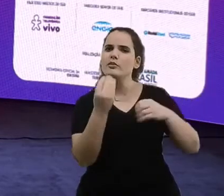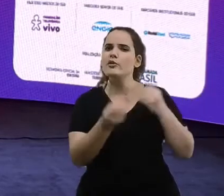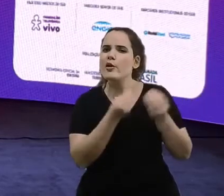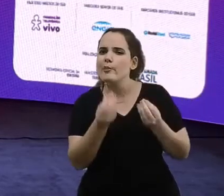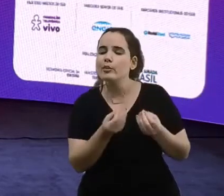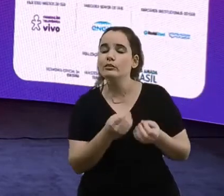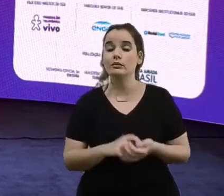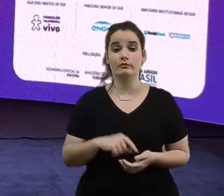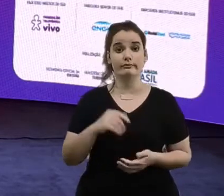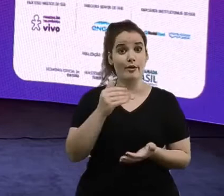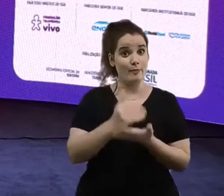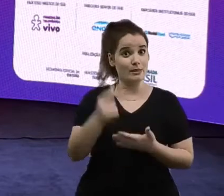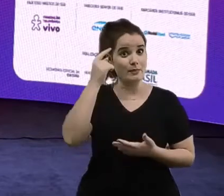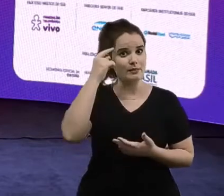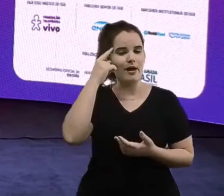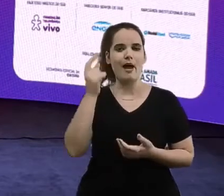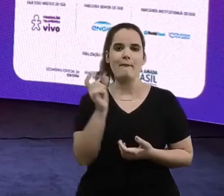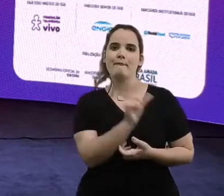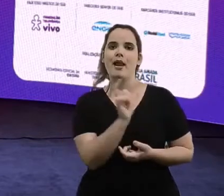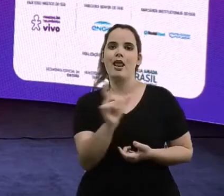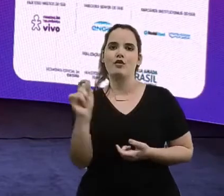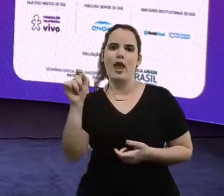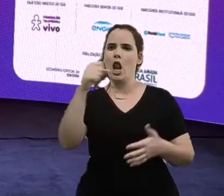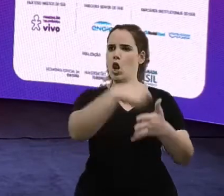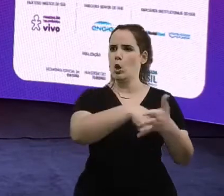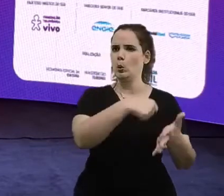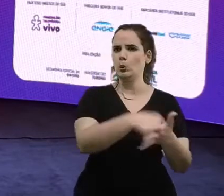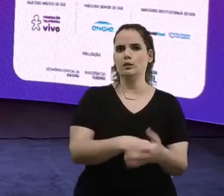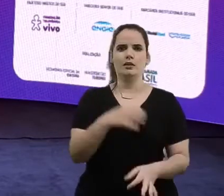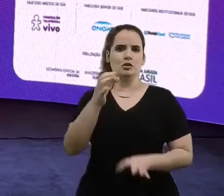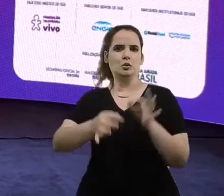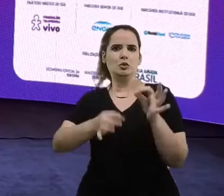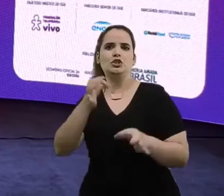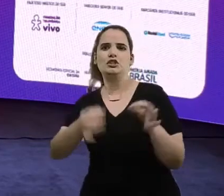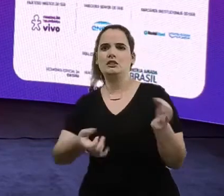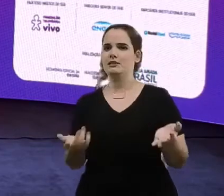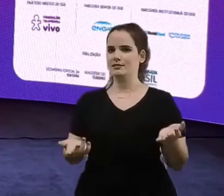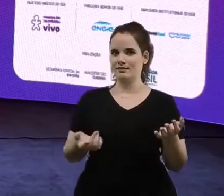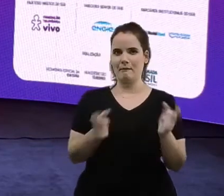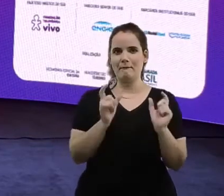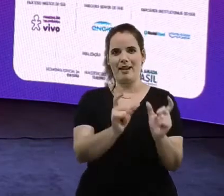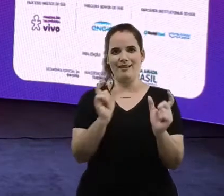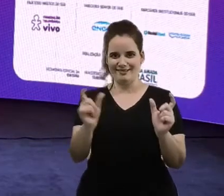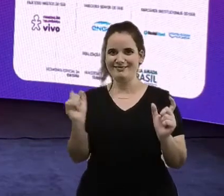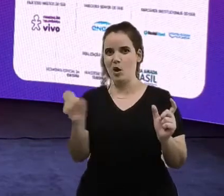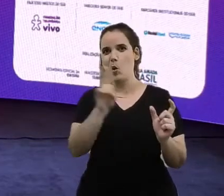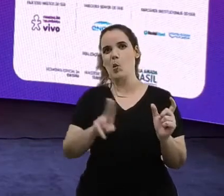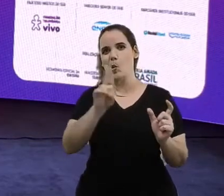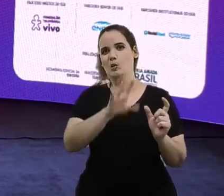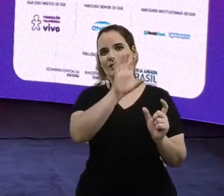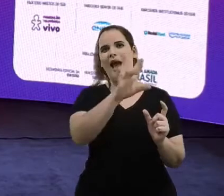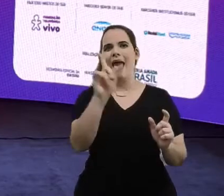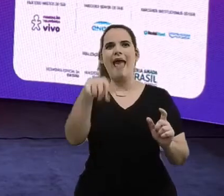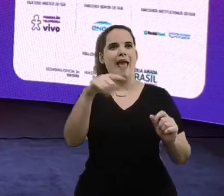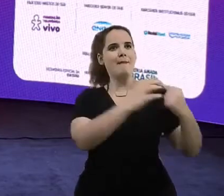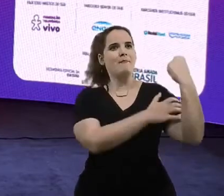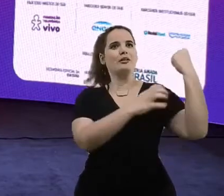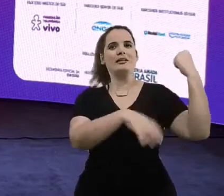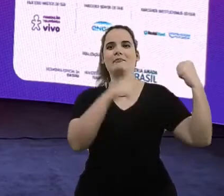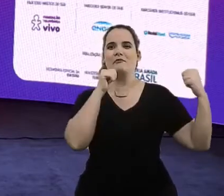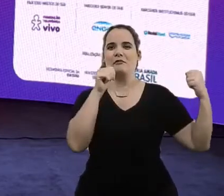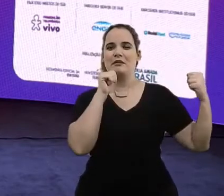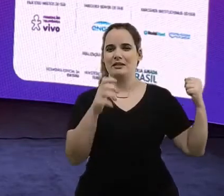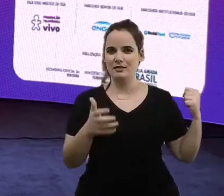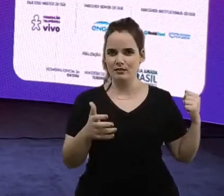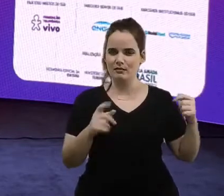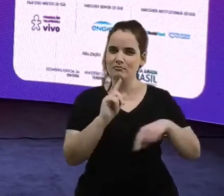seriam mais palavras como luta, justiça, que estariam associados a empoderamento feminino, por exemplo, e no fim a